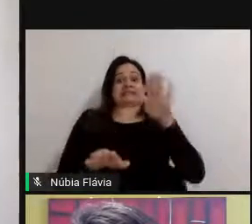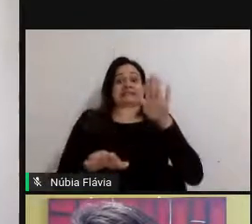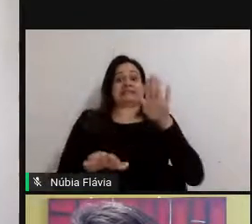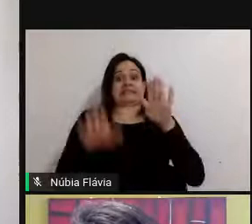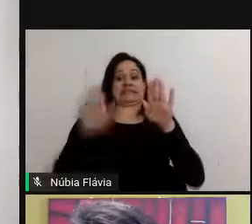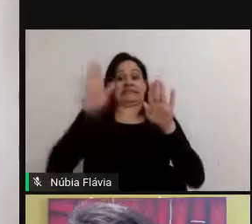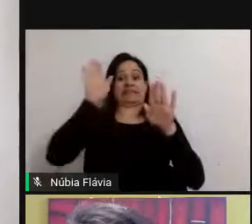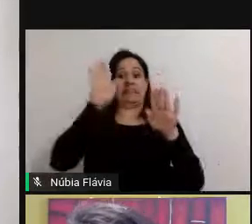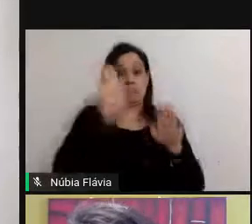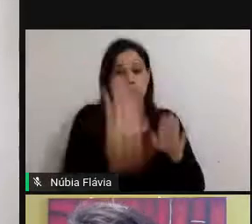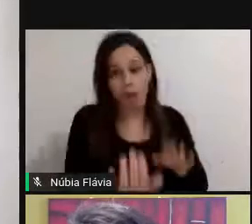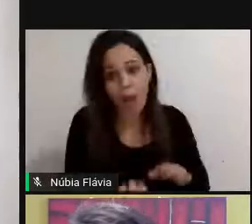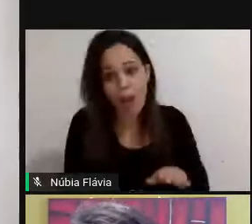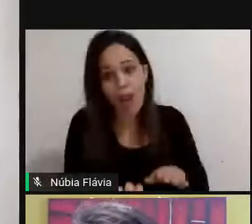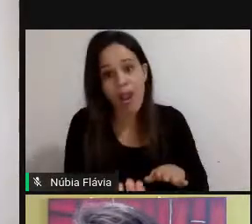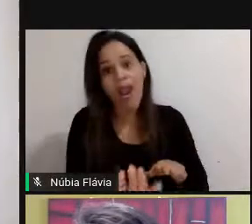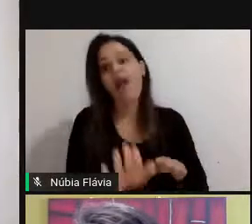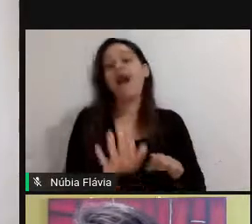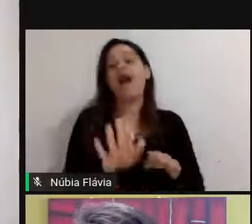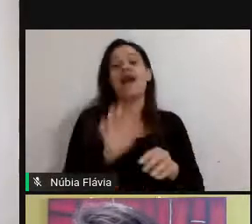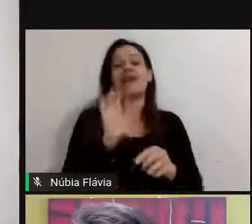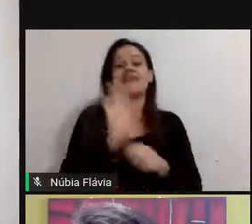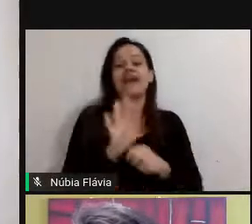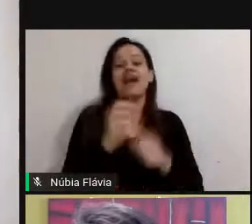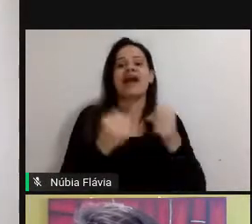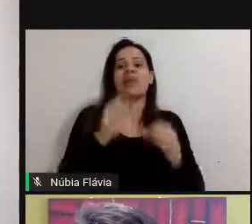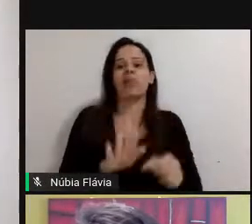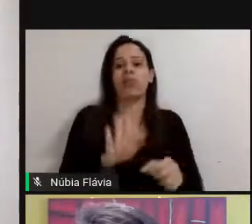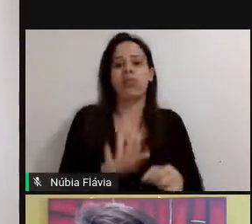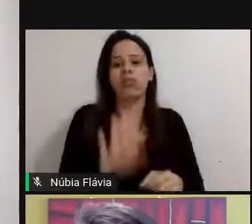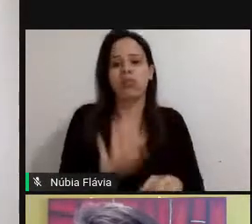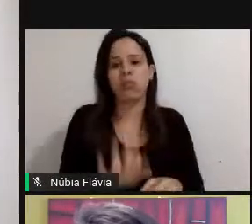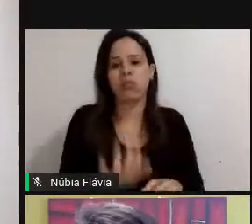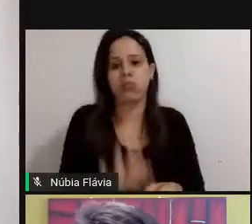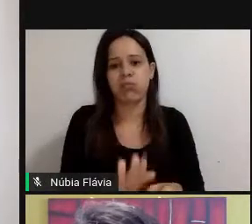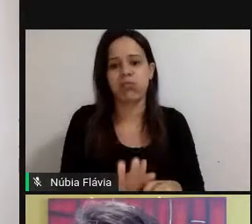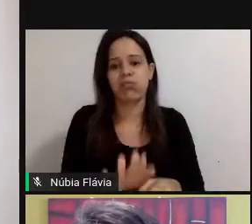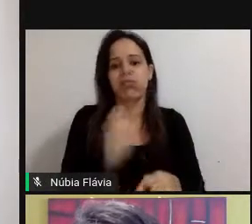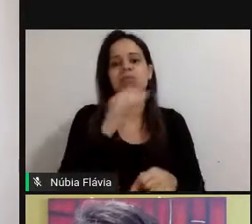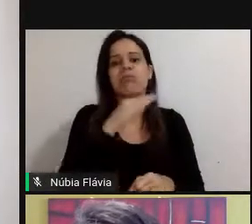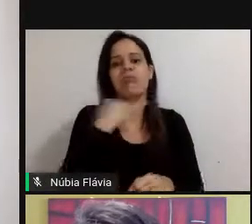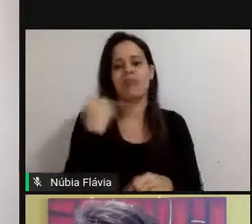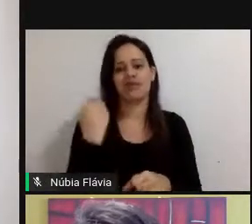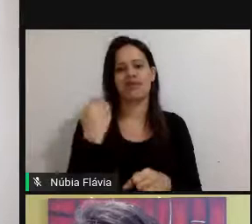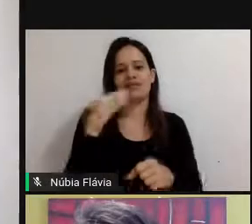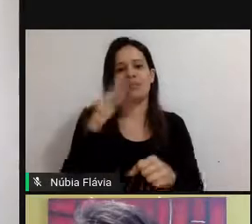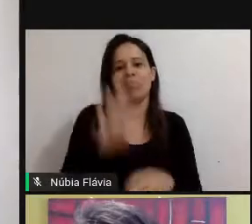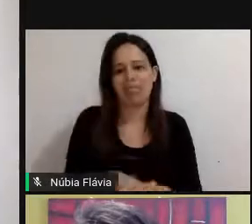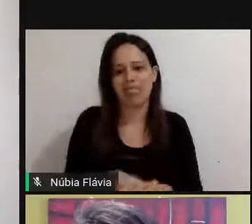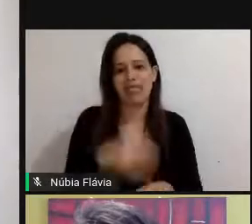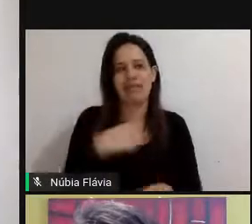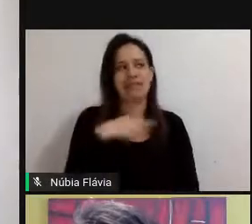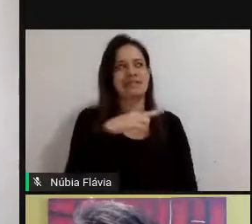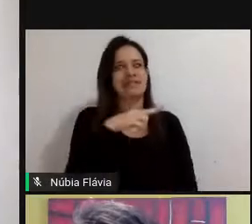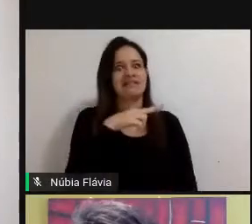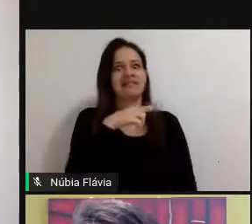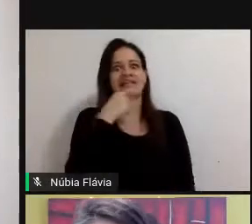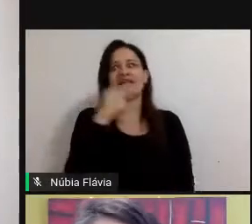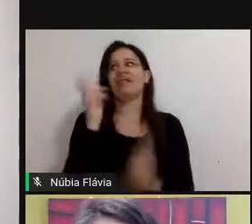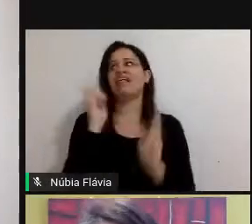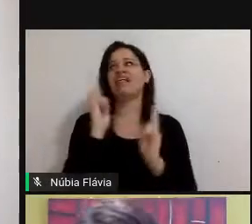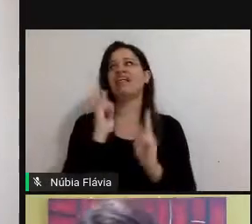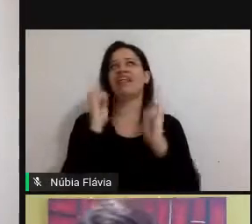no freio. E daí o carro morreu, atravessado, assim, na estrada. Eu olhei pra cara do Raí, ele tava assim, ó,